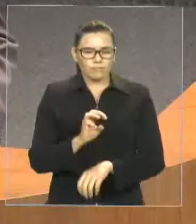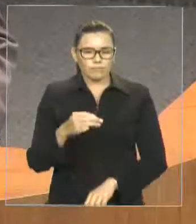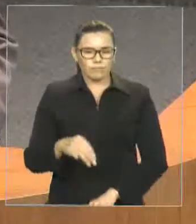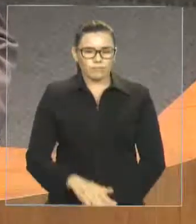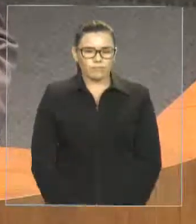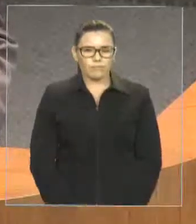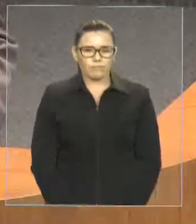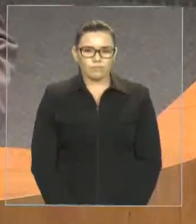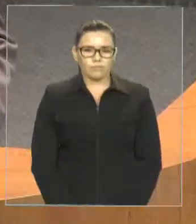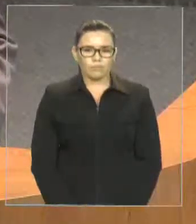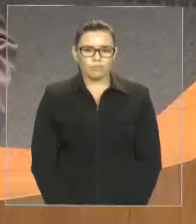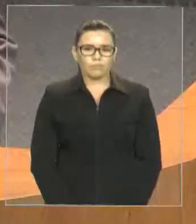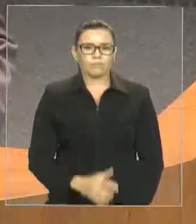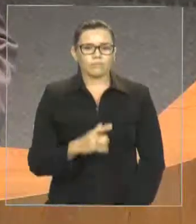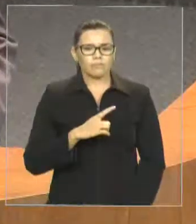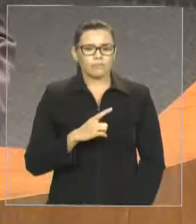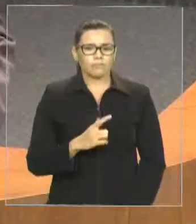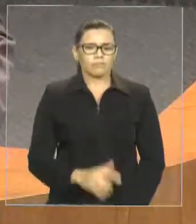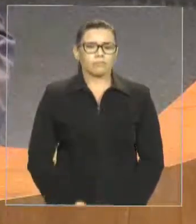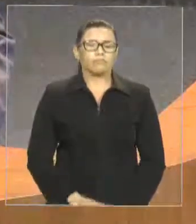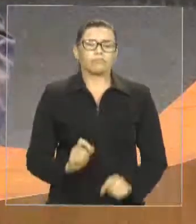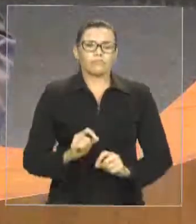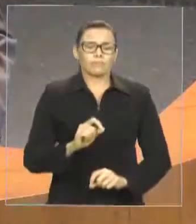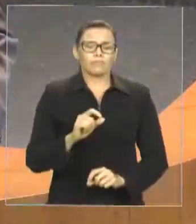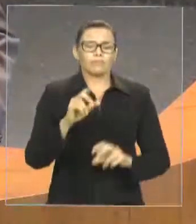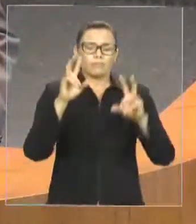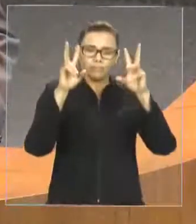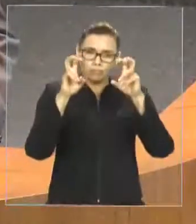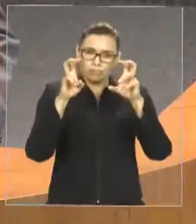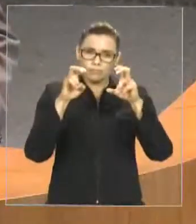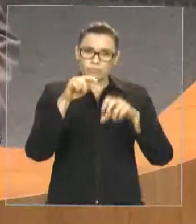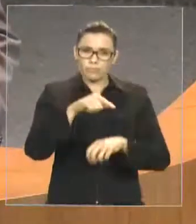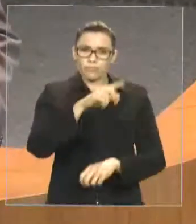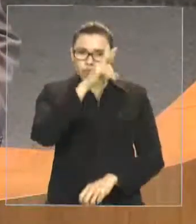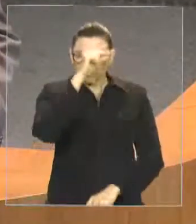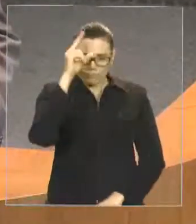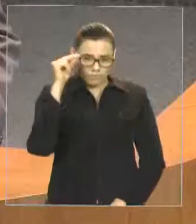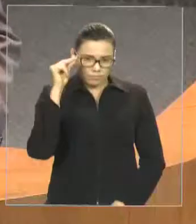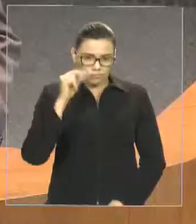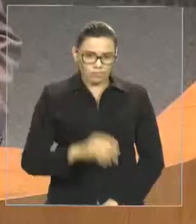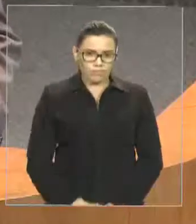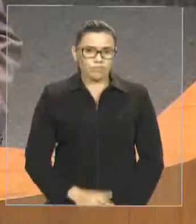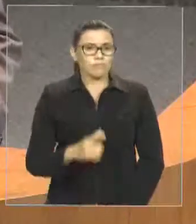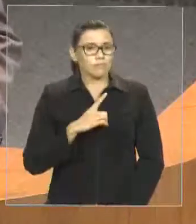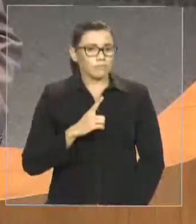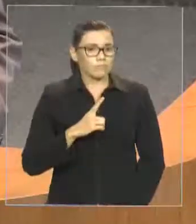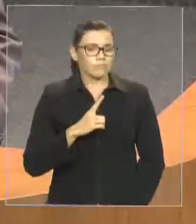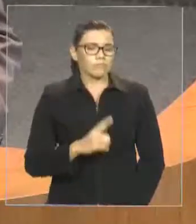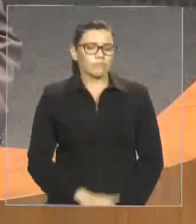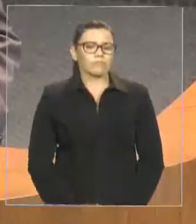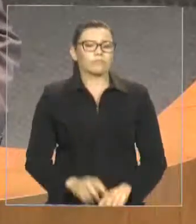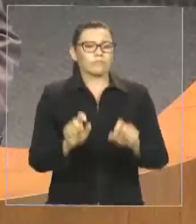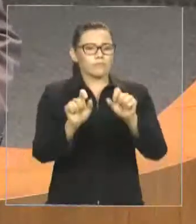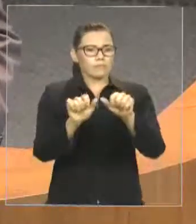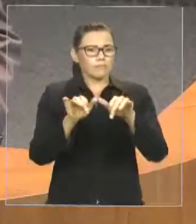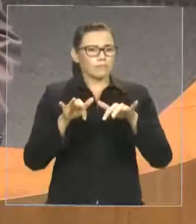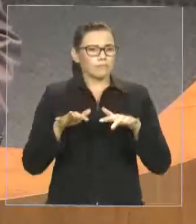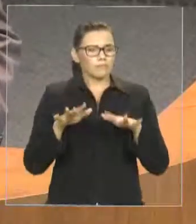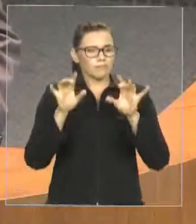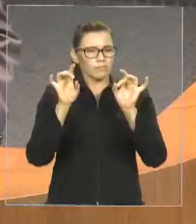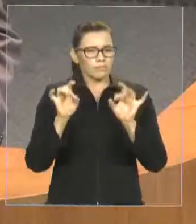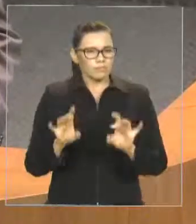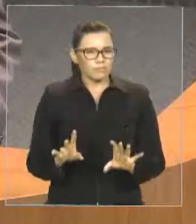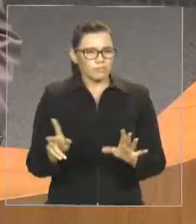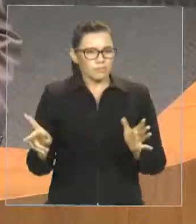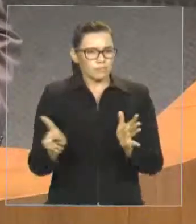na Comissão de Assuntos Municipais, porque hoje à tarde nós teremos uma sessão especial da comissão para